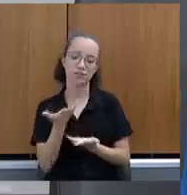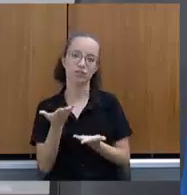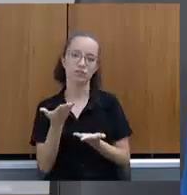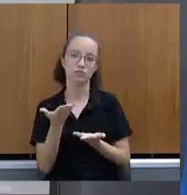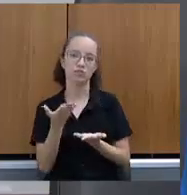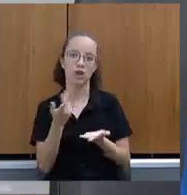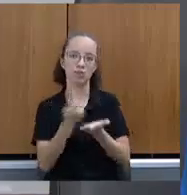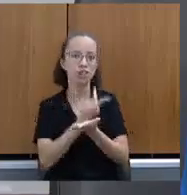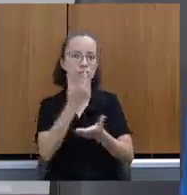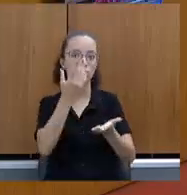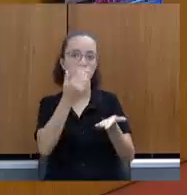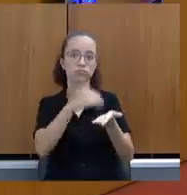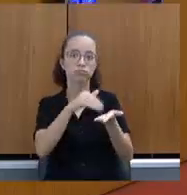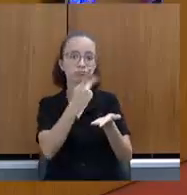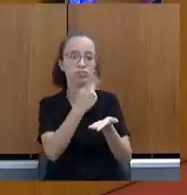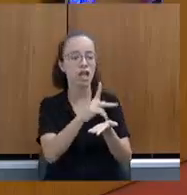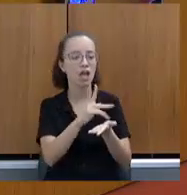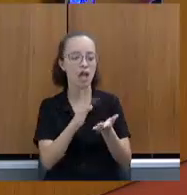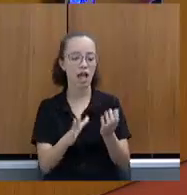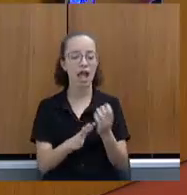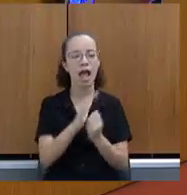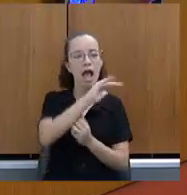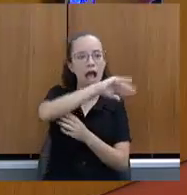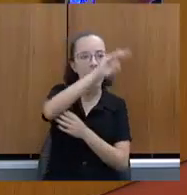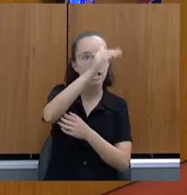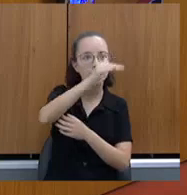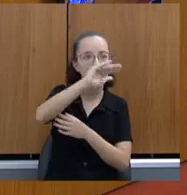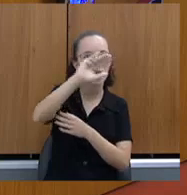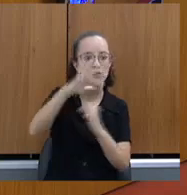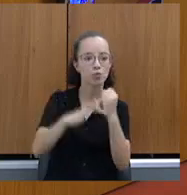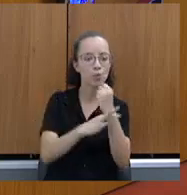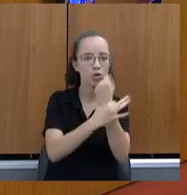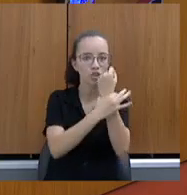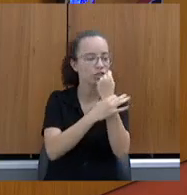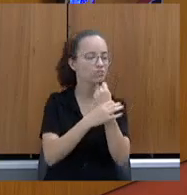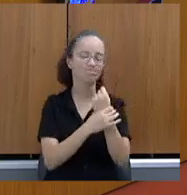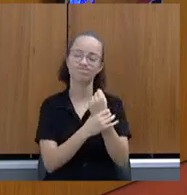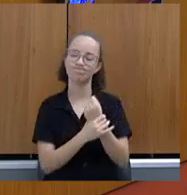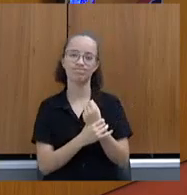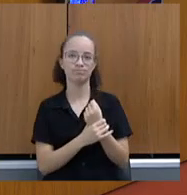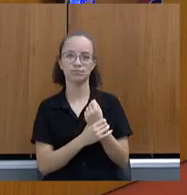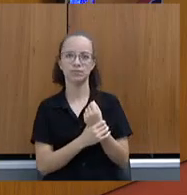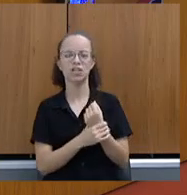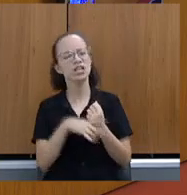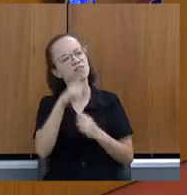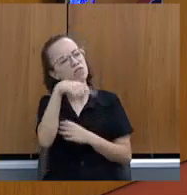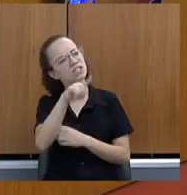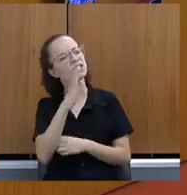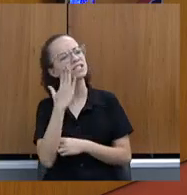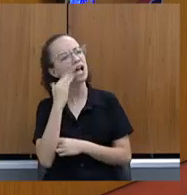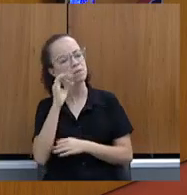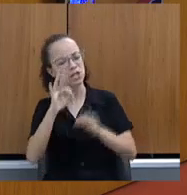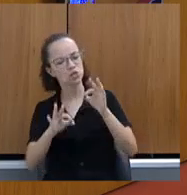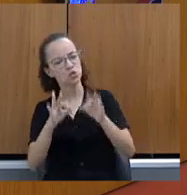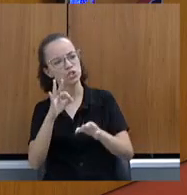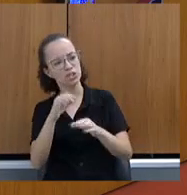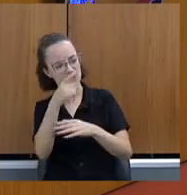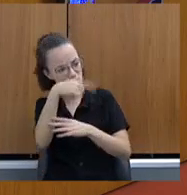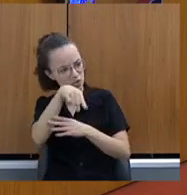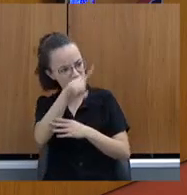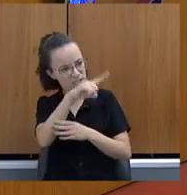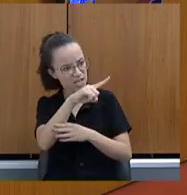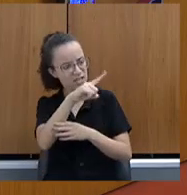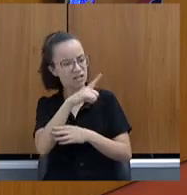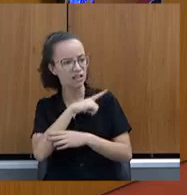senhor é isso vocês não protegeram a Serra do Curral Sabe por que que tá judicializado está porque que agora vocês estão impedidos de